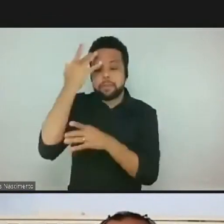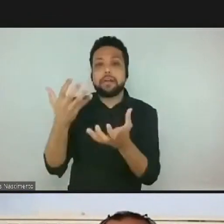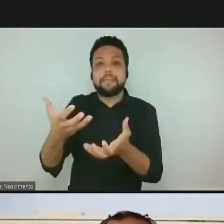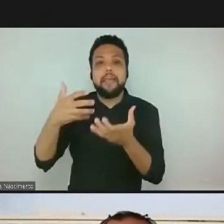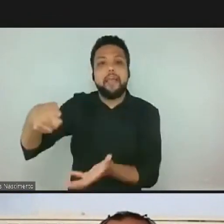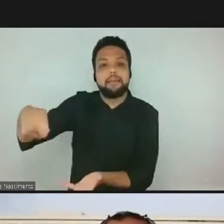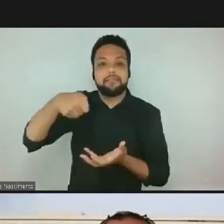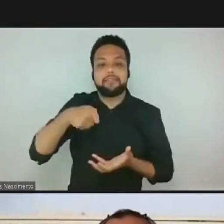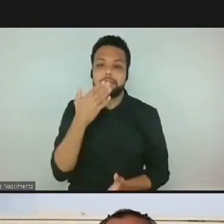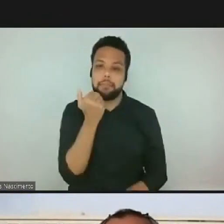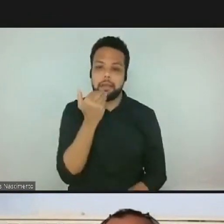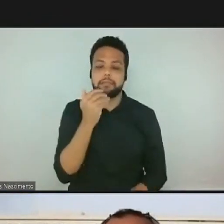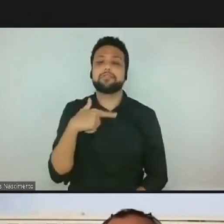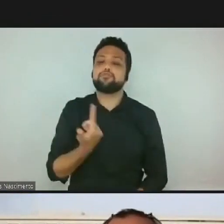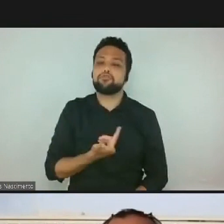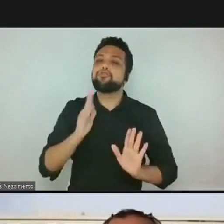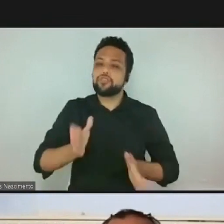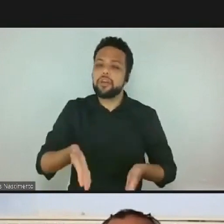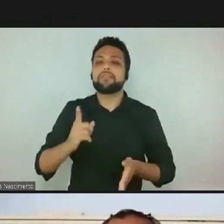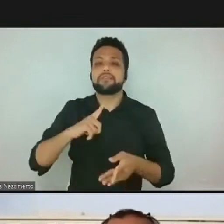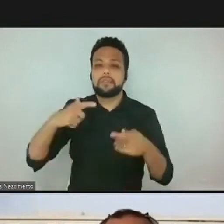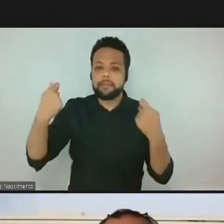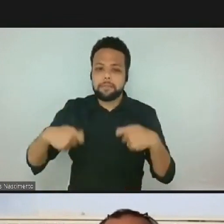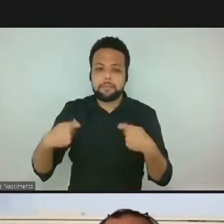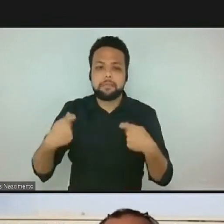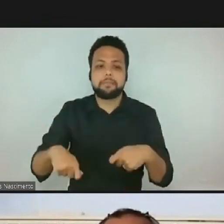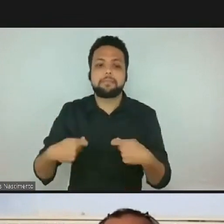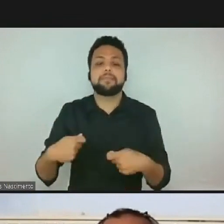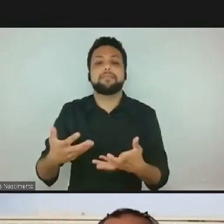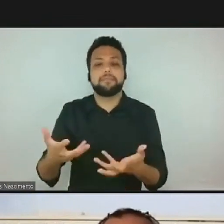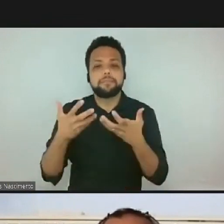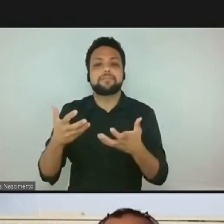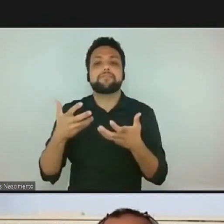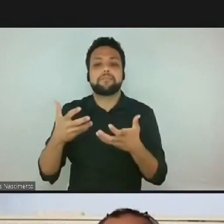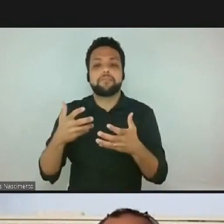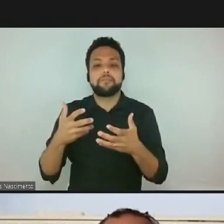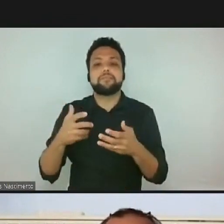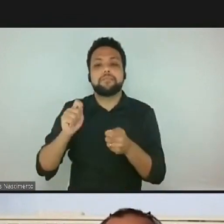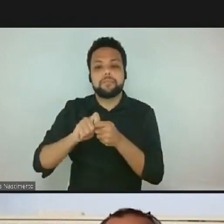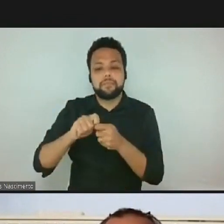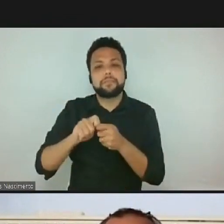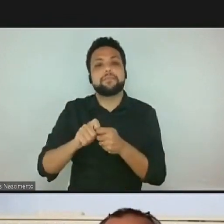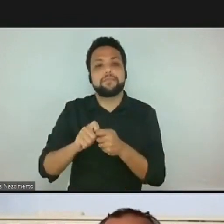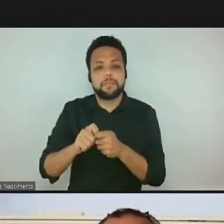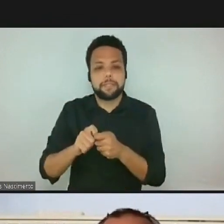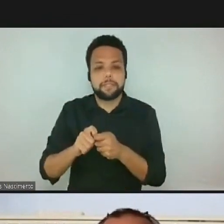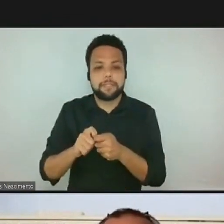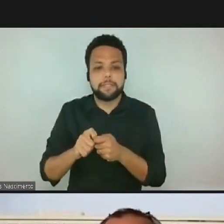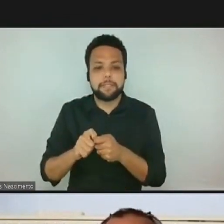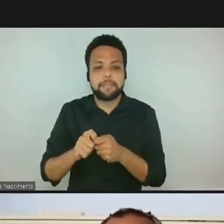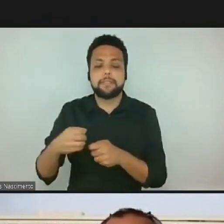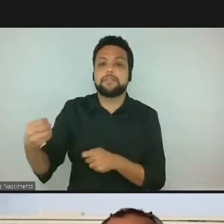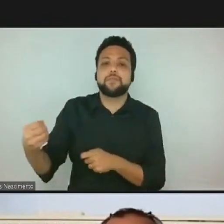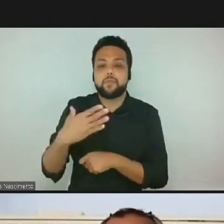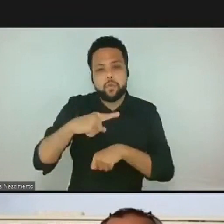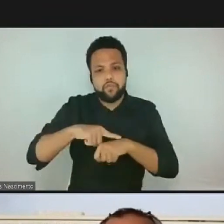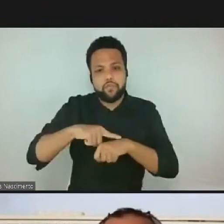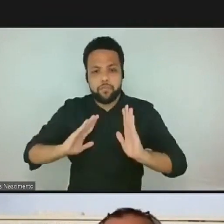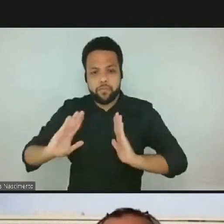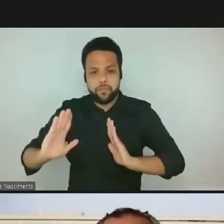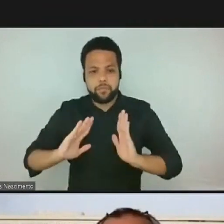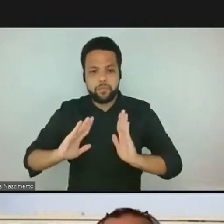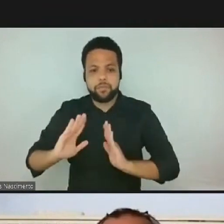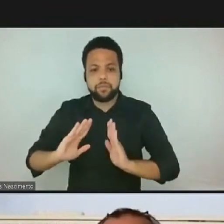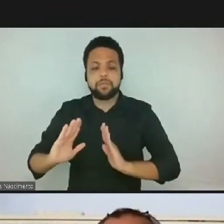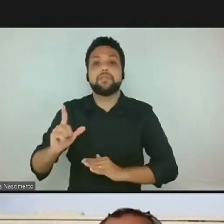Então, a gente tem essa necessidade, a gente quer muito fazer um novo momento do Tem Desenho